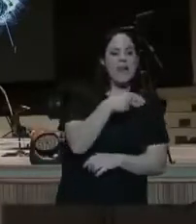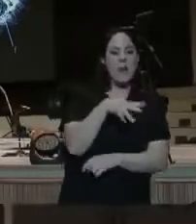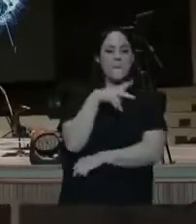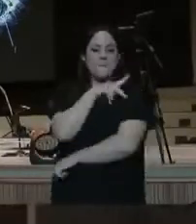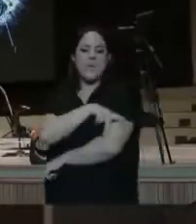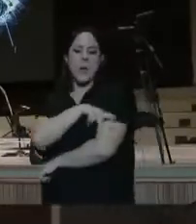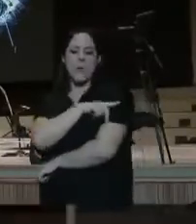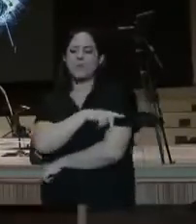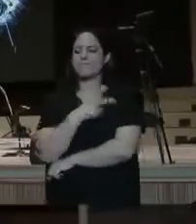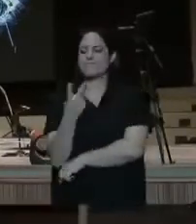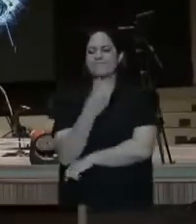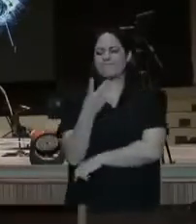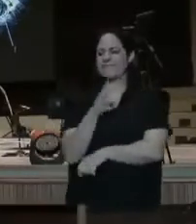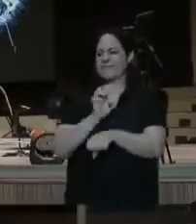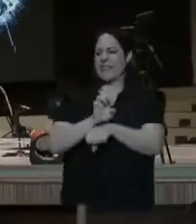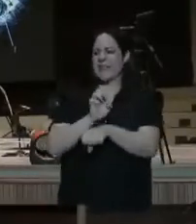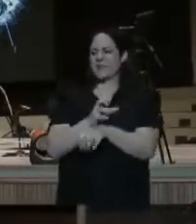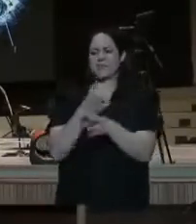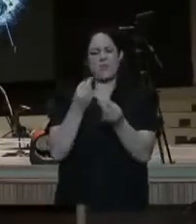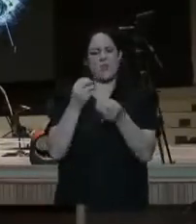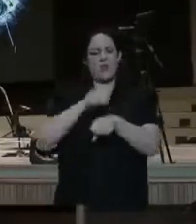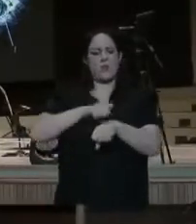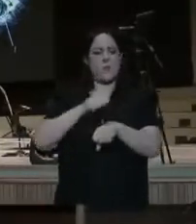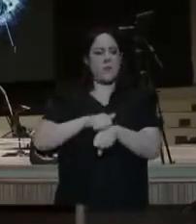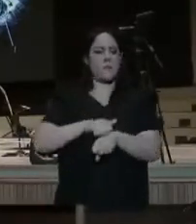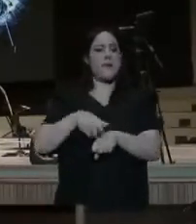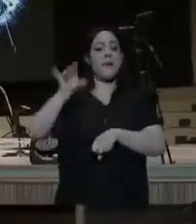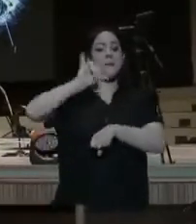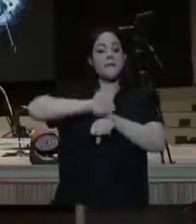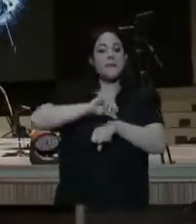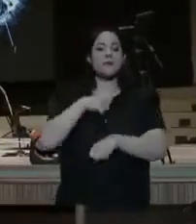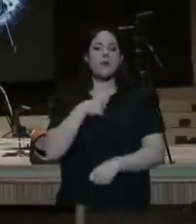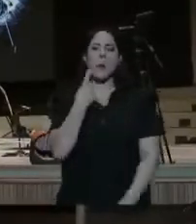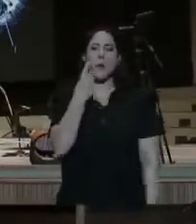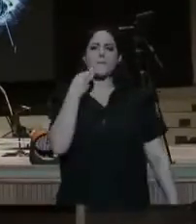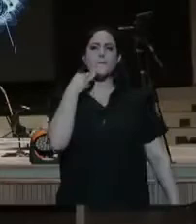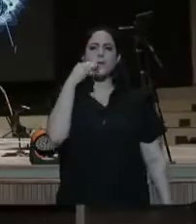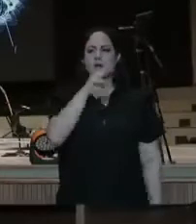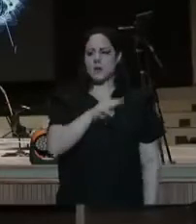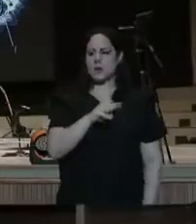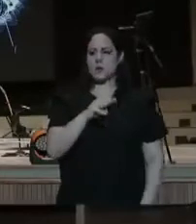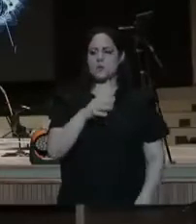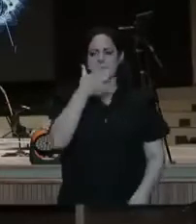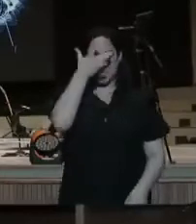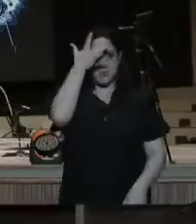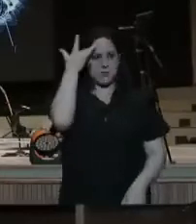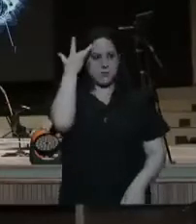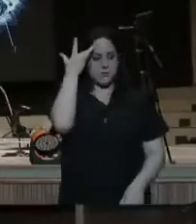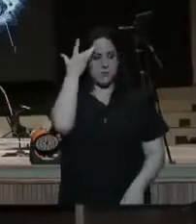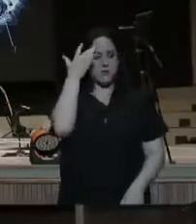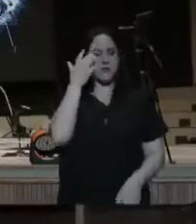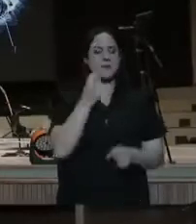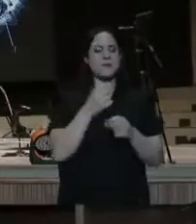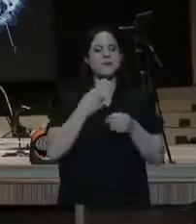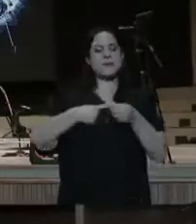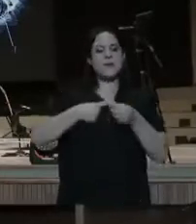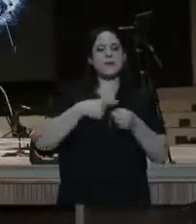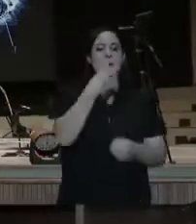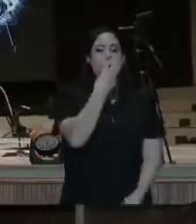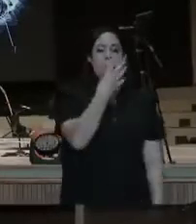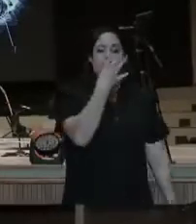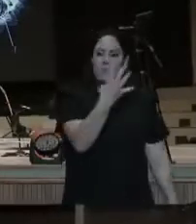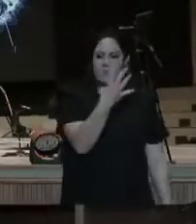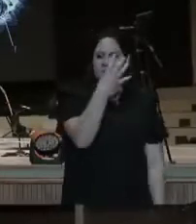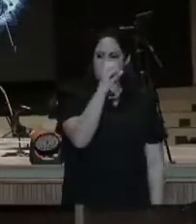é uma bela capital tem um milhão de habitantes é uma cidade de 400 e seis anos fundada pelos franceses a cidade que já foi